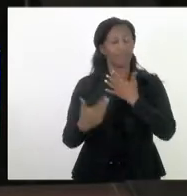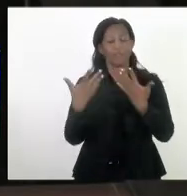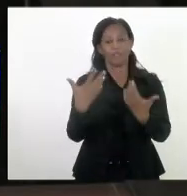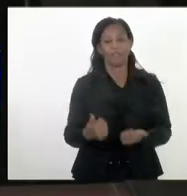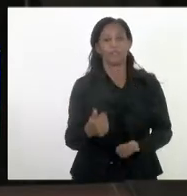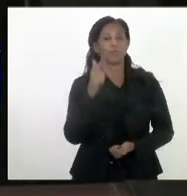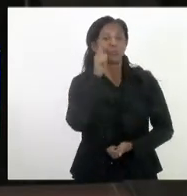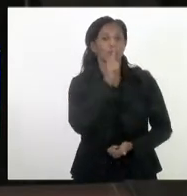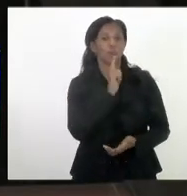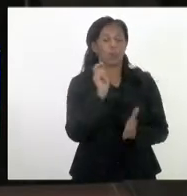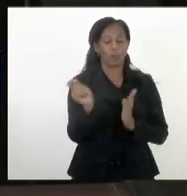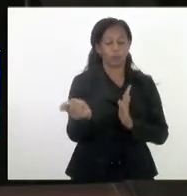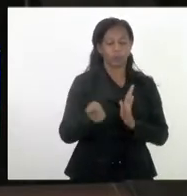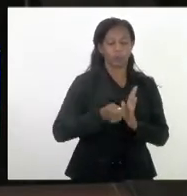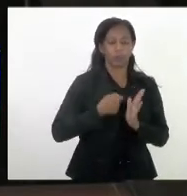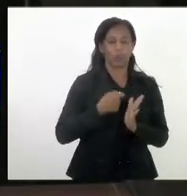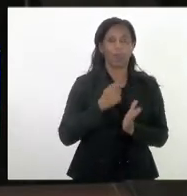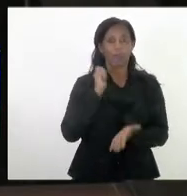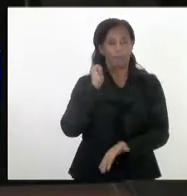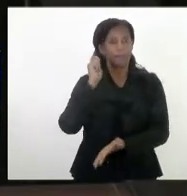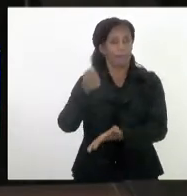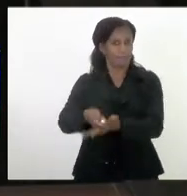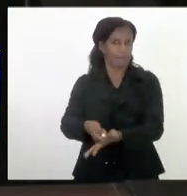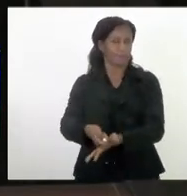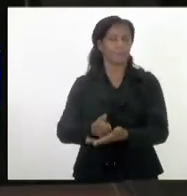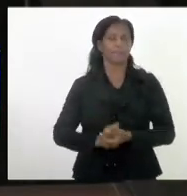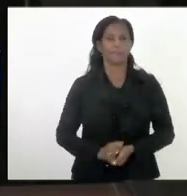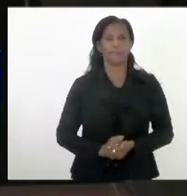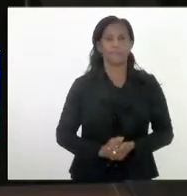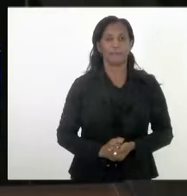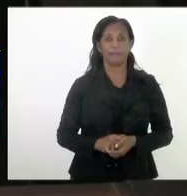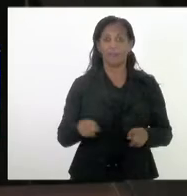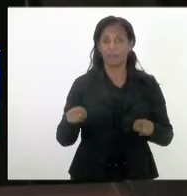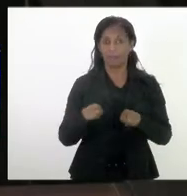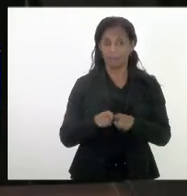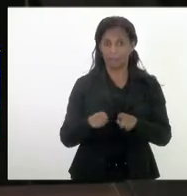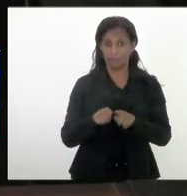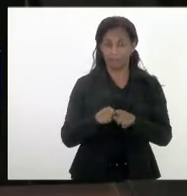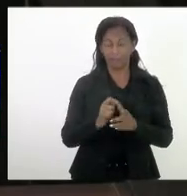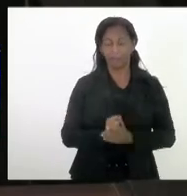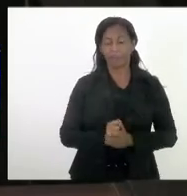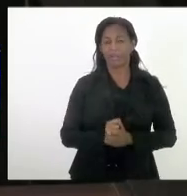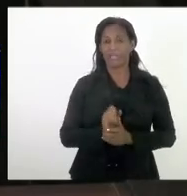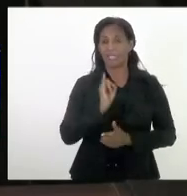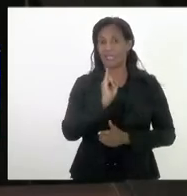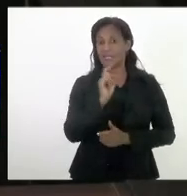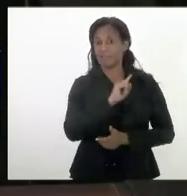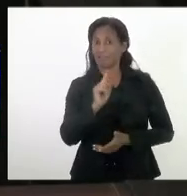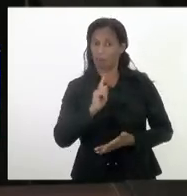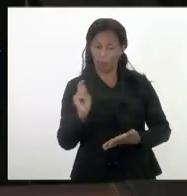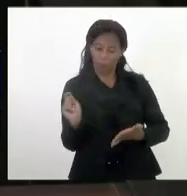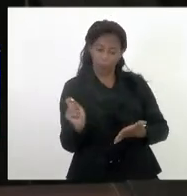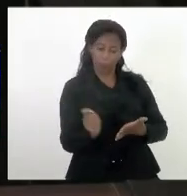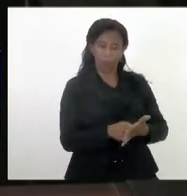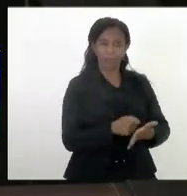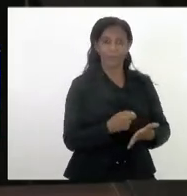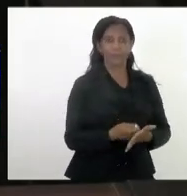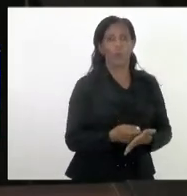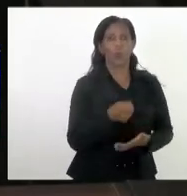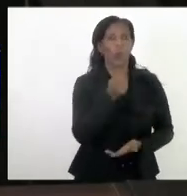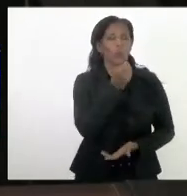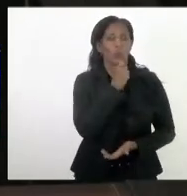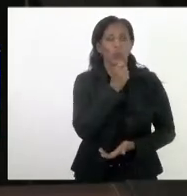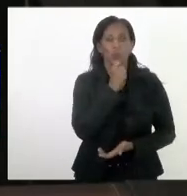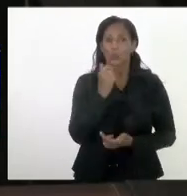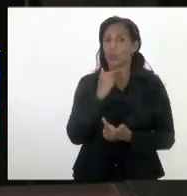regulamentada e paga. Até porque, se não sancionar, não tem a